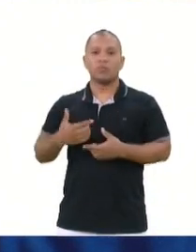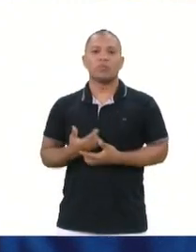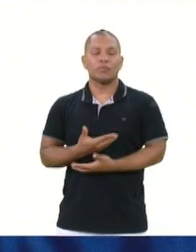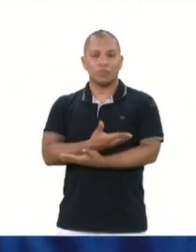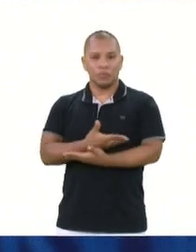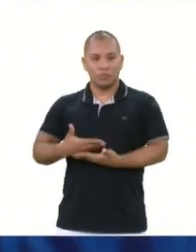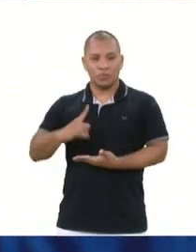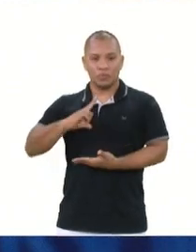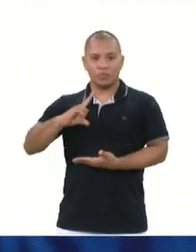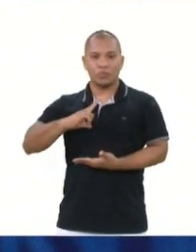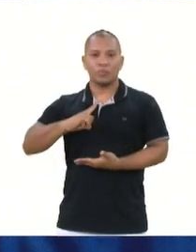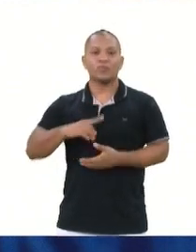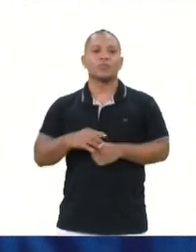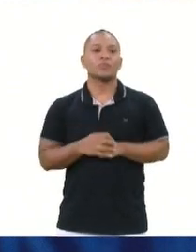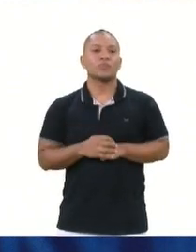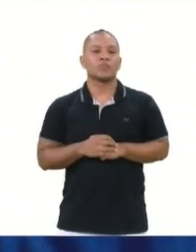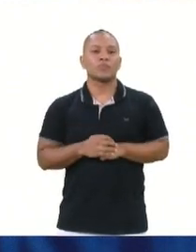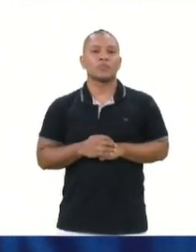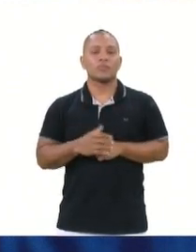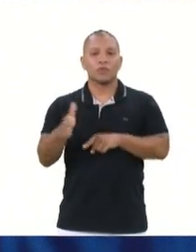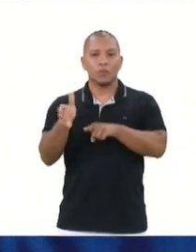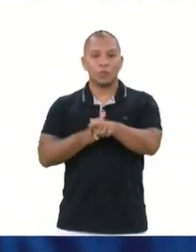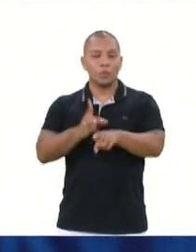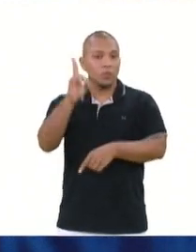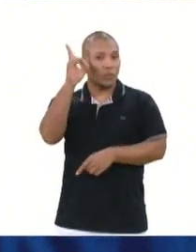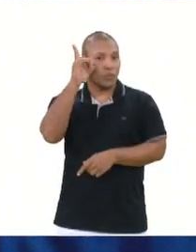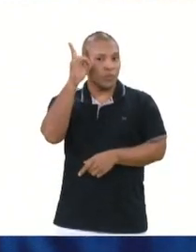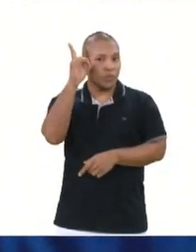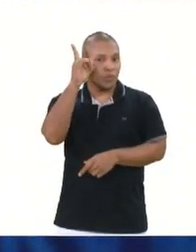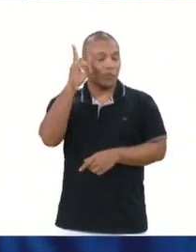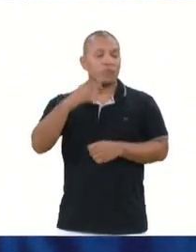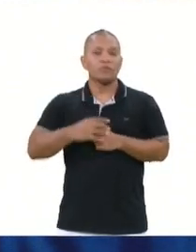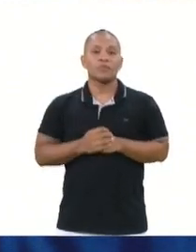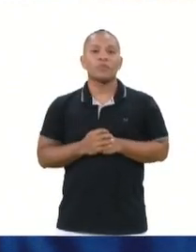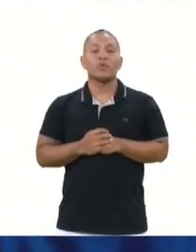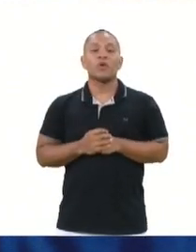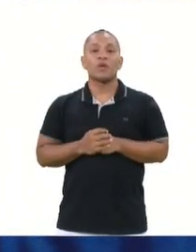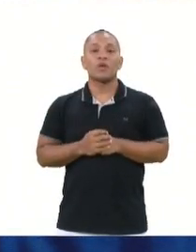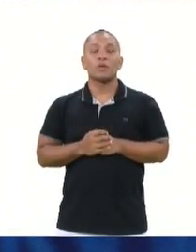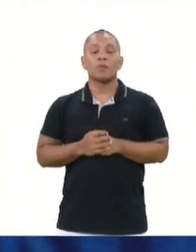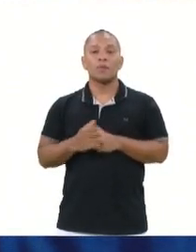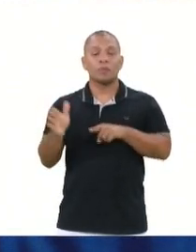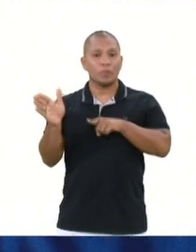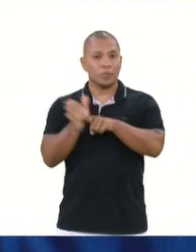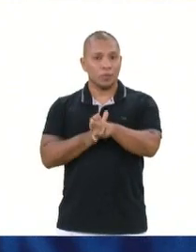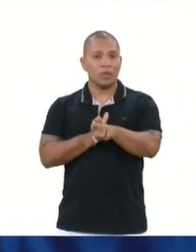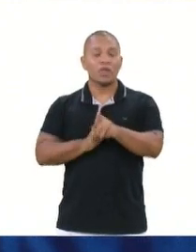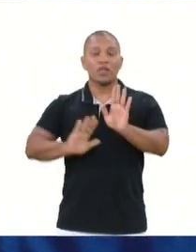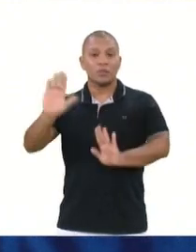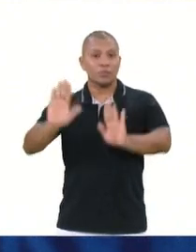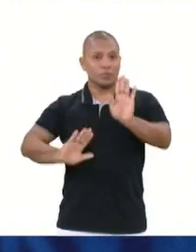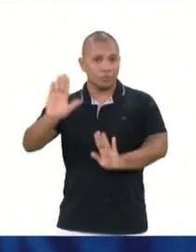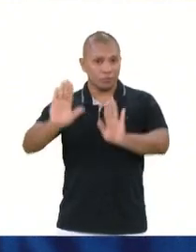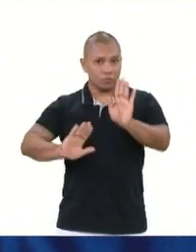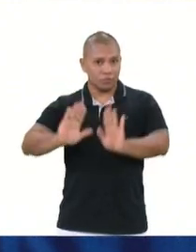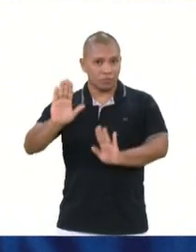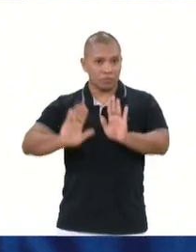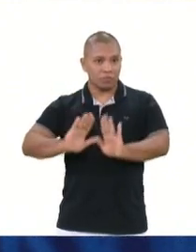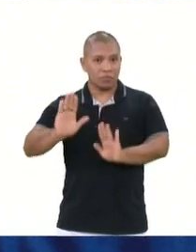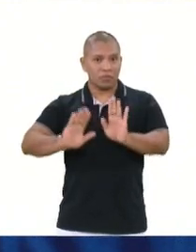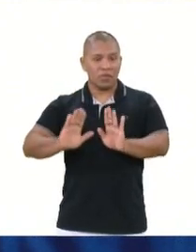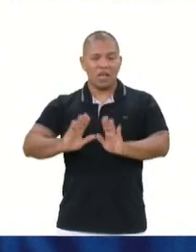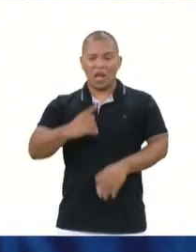é a pergunta do envelope 1 para o candidato Edmilson. Pergunta 1, então. Candidato, O